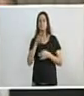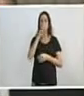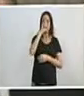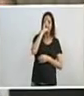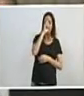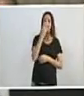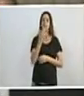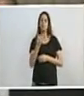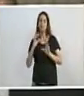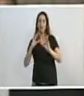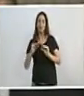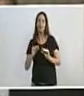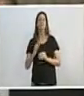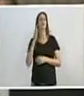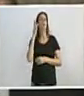As pessoas hoje